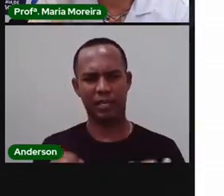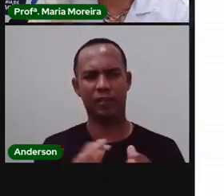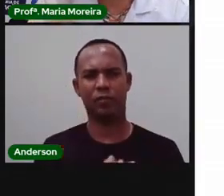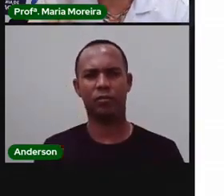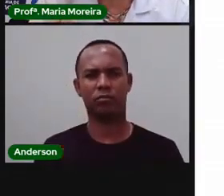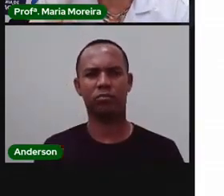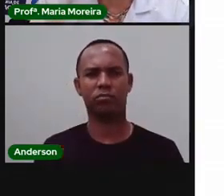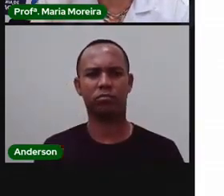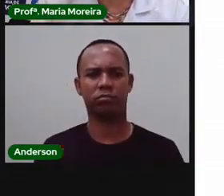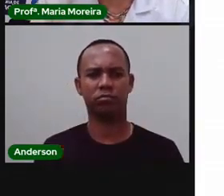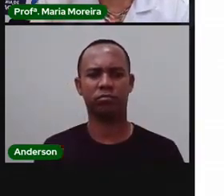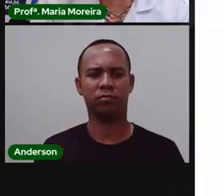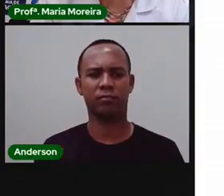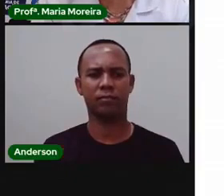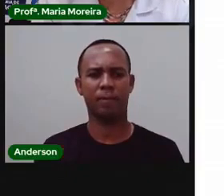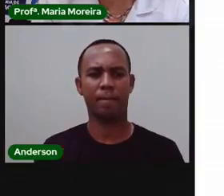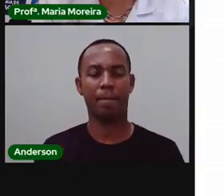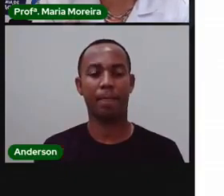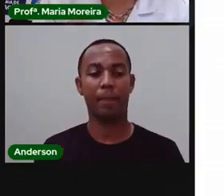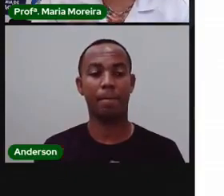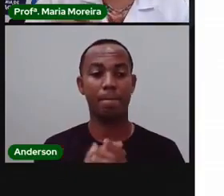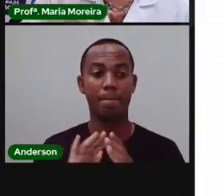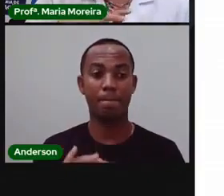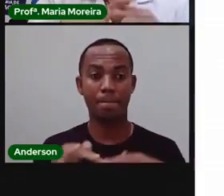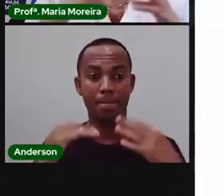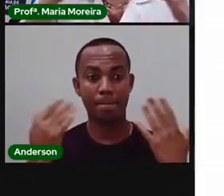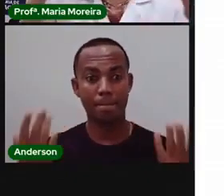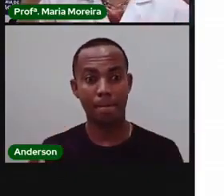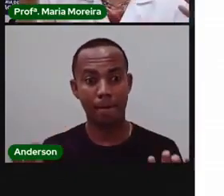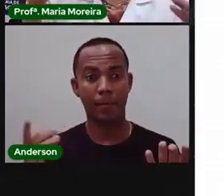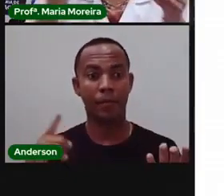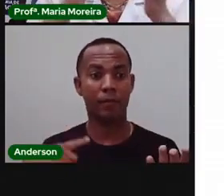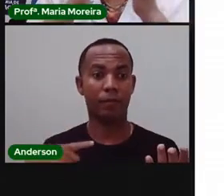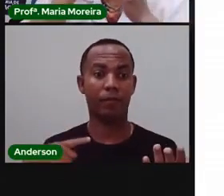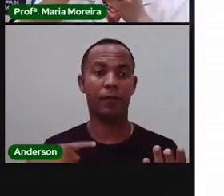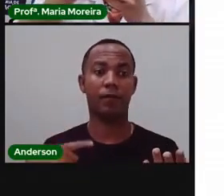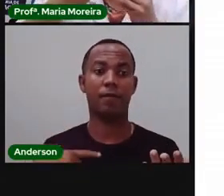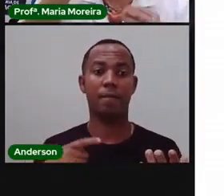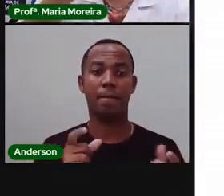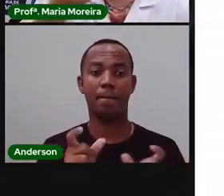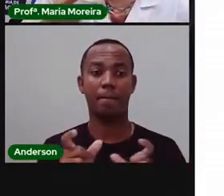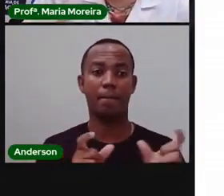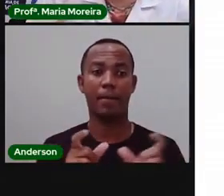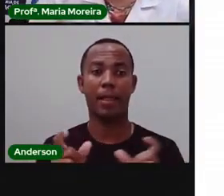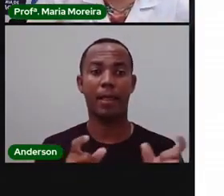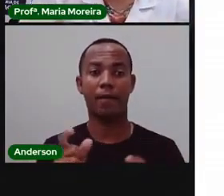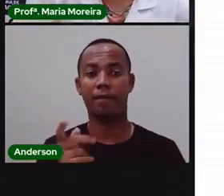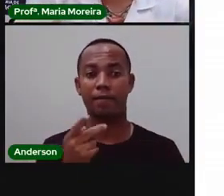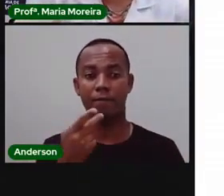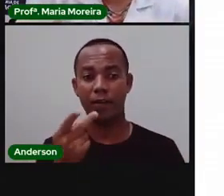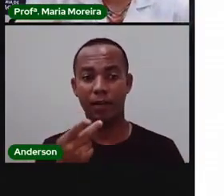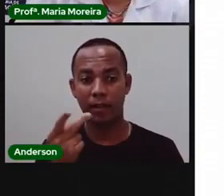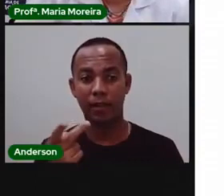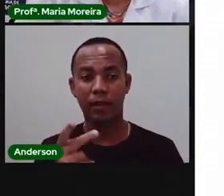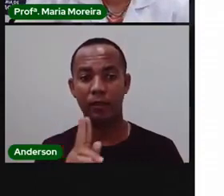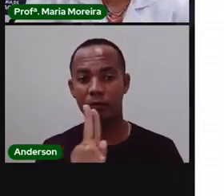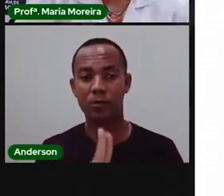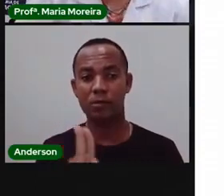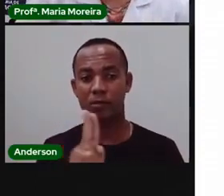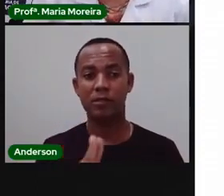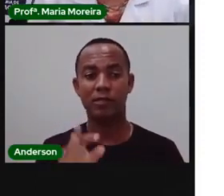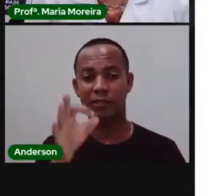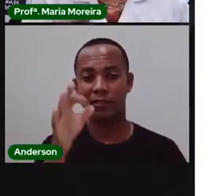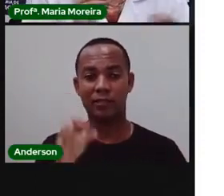quê? Correta. E quando a gente tem essa pronúncia, que é a forma como a gente fala essas